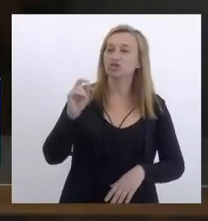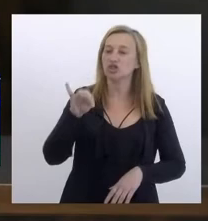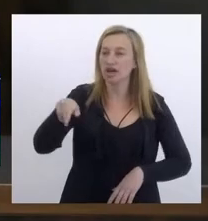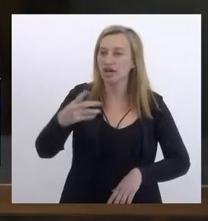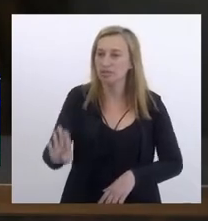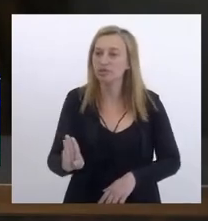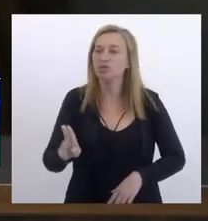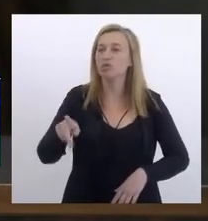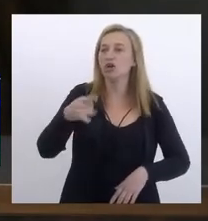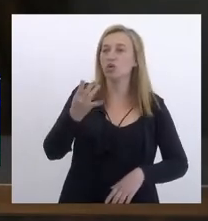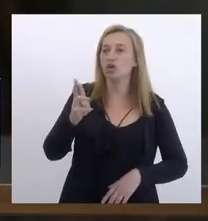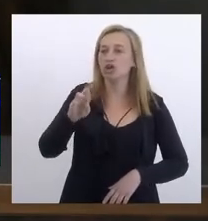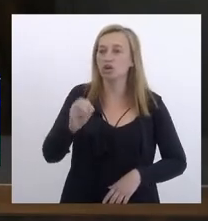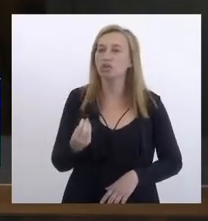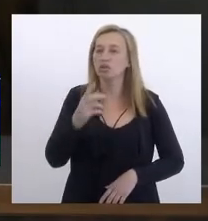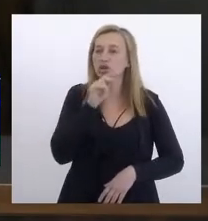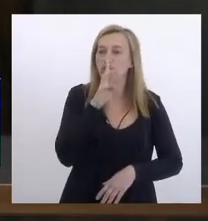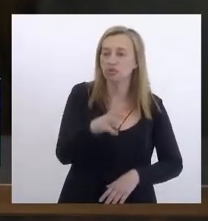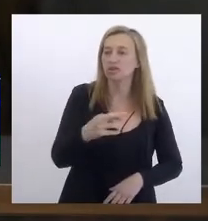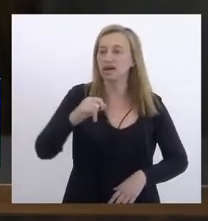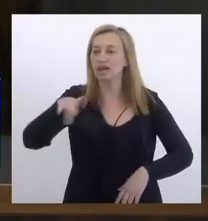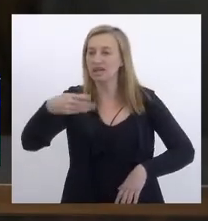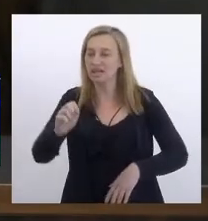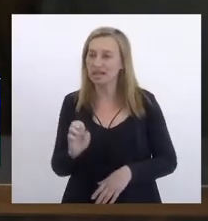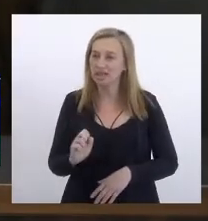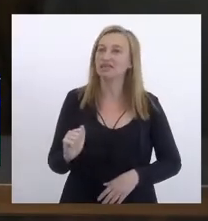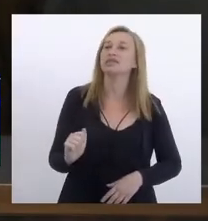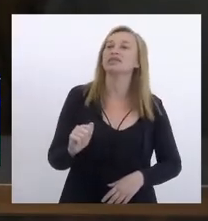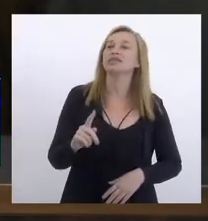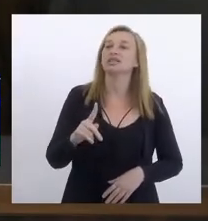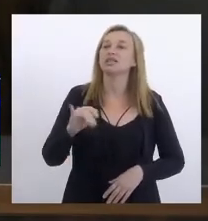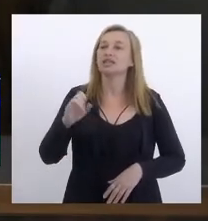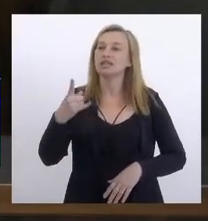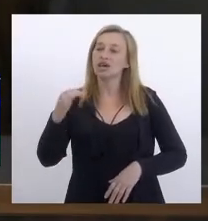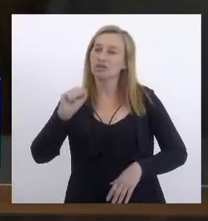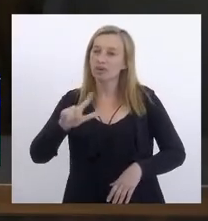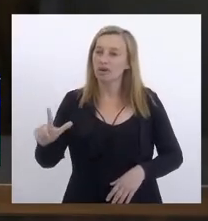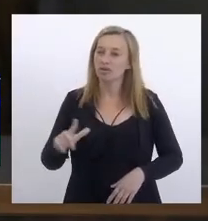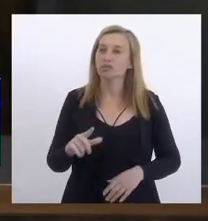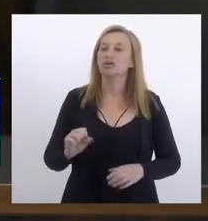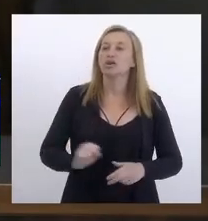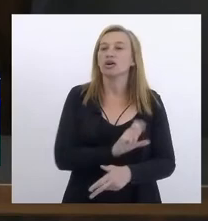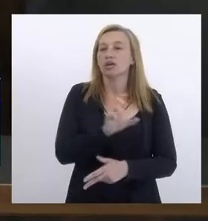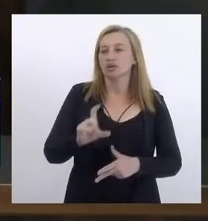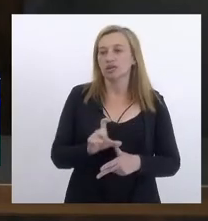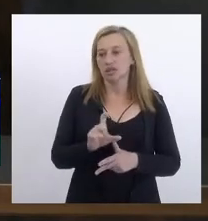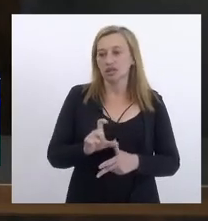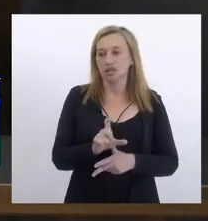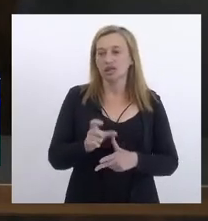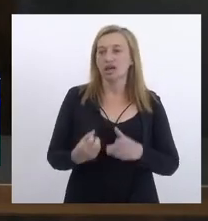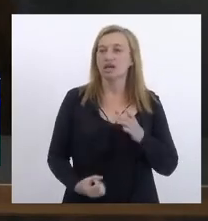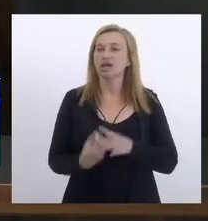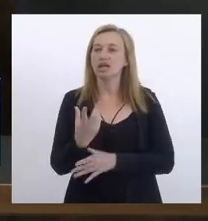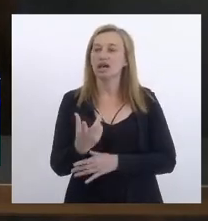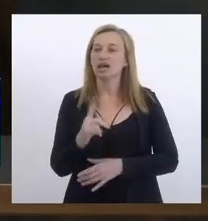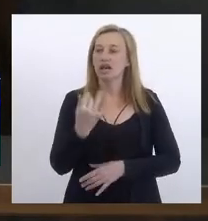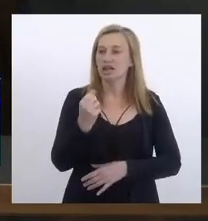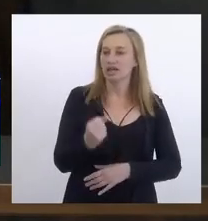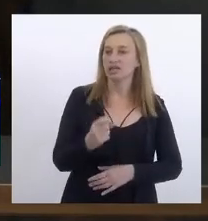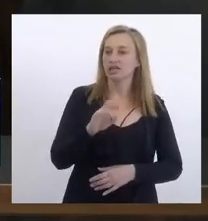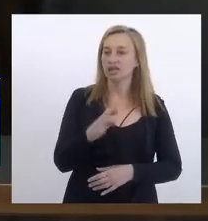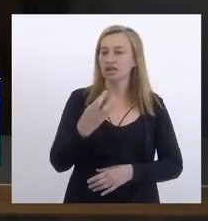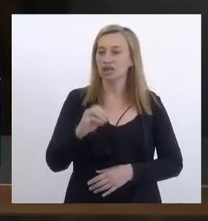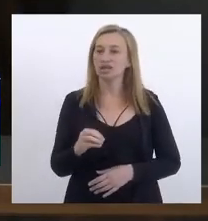Eurico Júnior, Rodrigo Amorim, Adriana Baltazar, Carlos Mink e Daniel Librelon, que autoriza o Poder Executivo a criar linha de crédito para o fomento